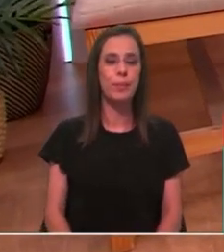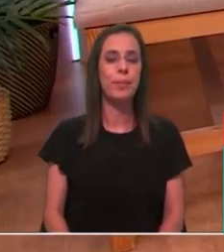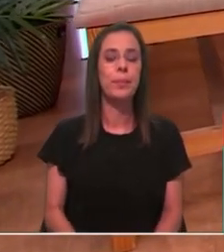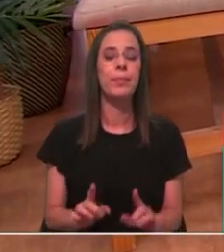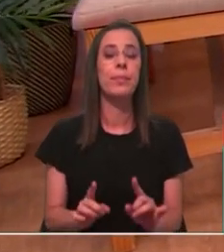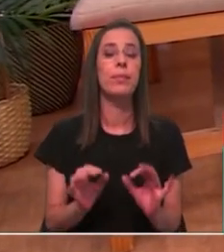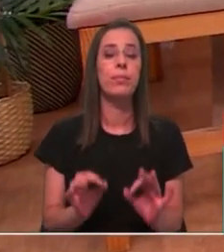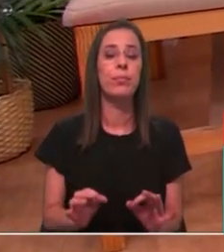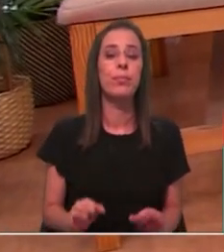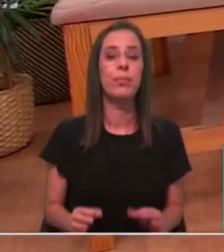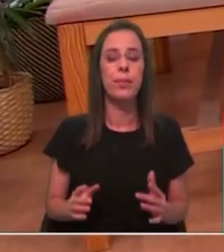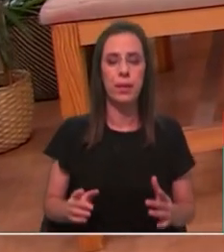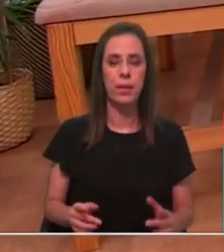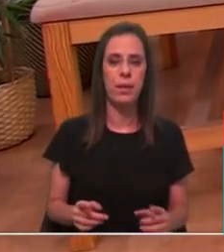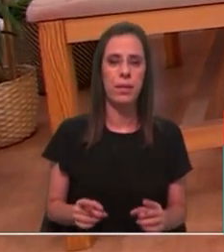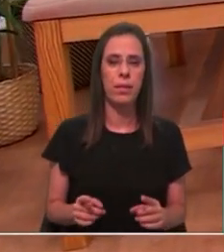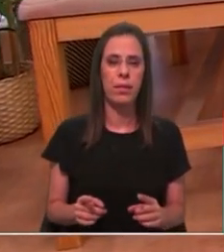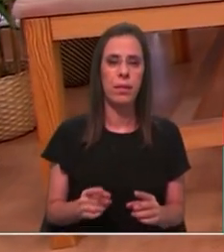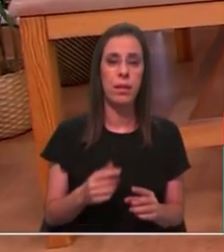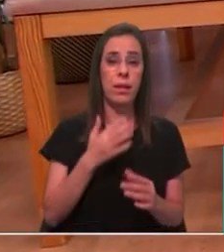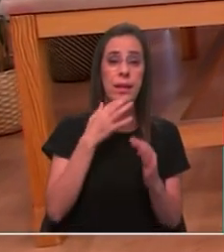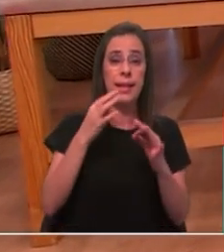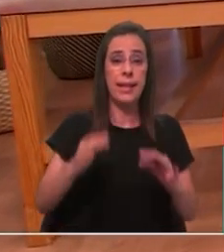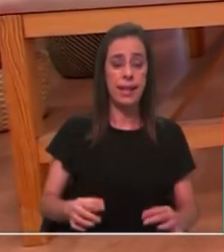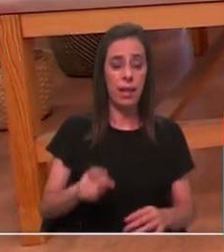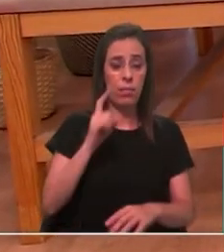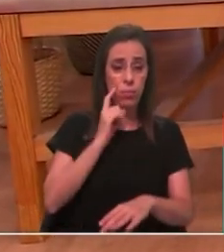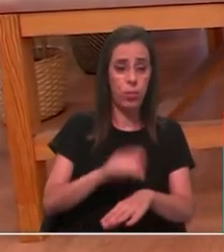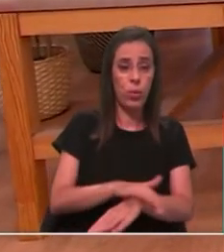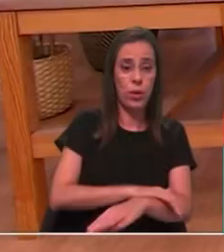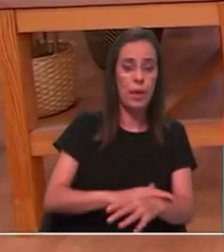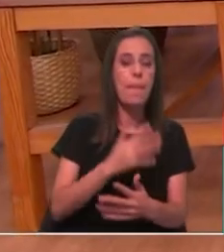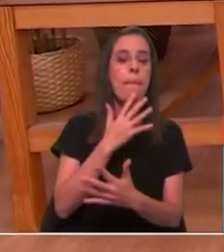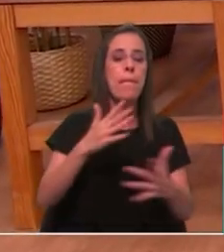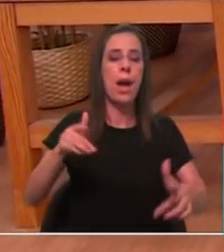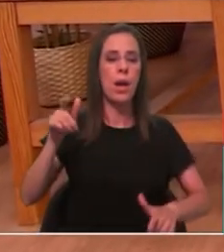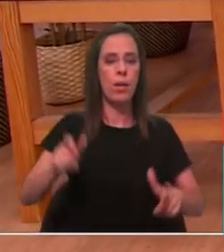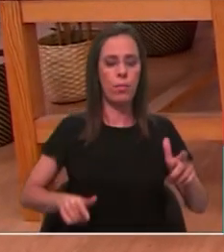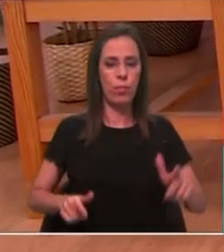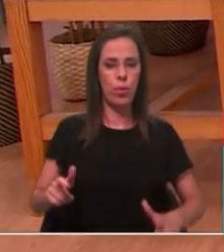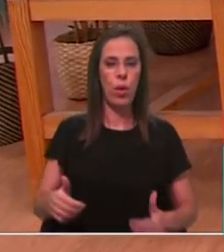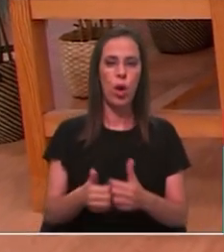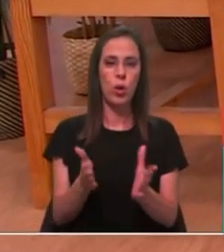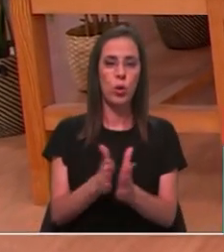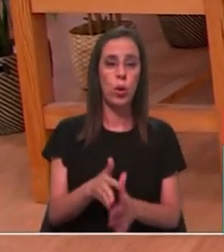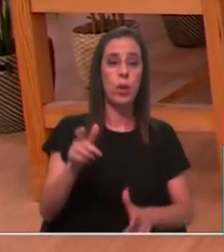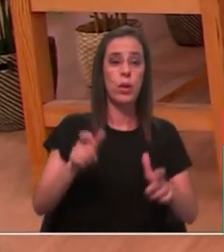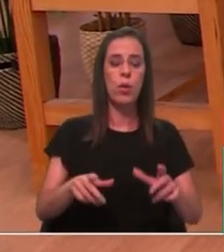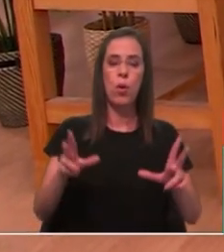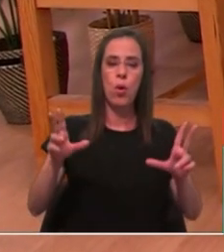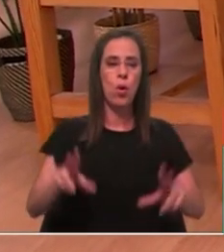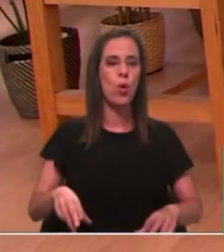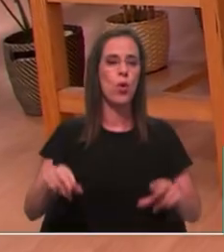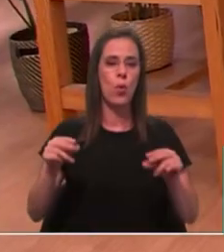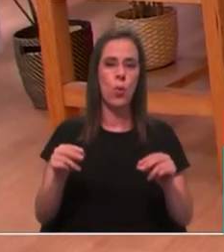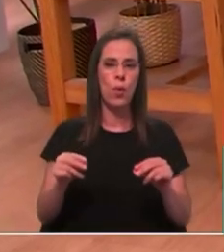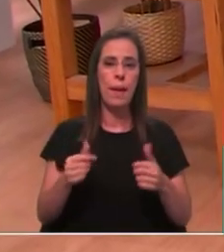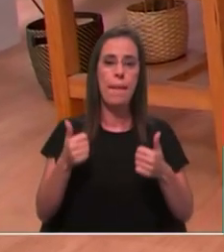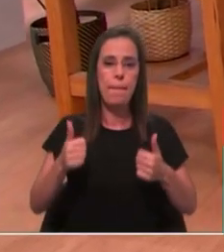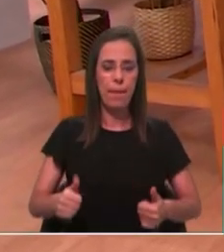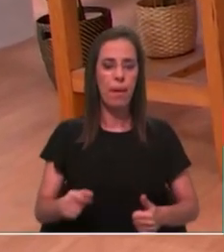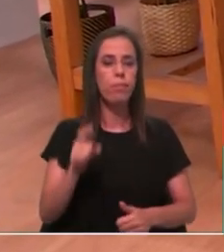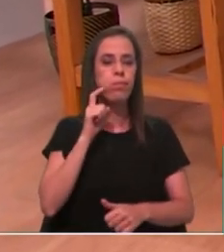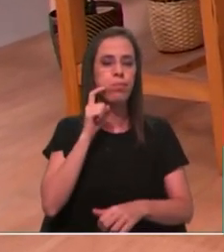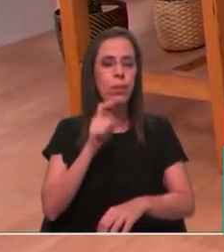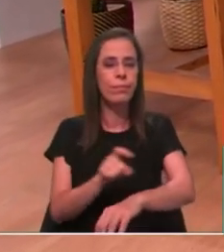não vamos realmente colocar a quantidade certa de protetor solar. A maioria das pessoas, eu diria que quase todas as pessoas, nunca colocam corretamente o